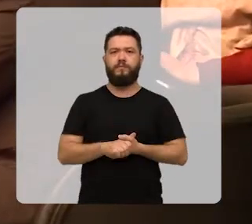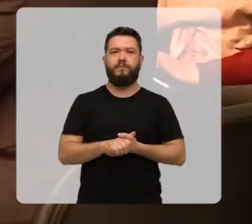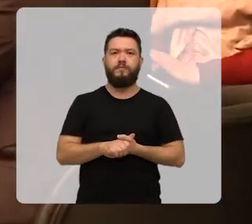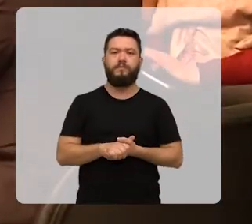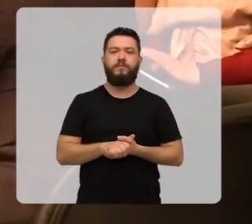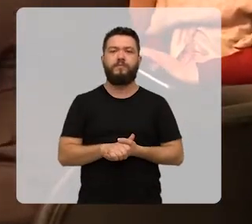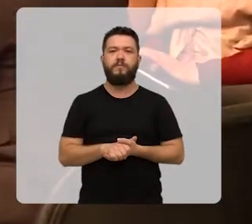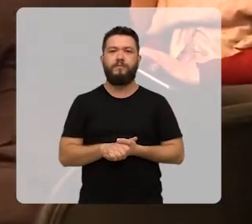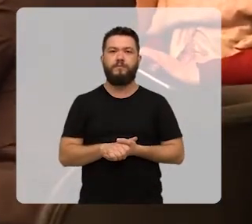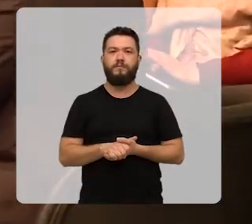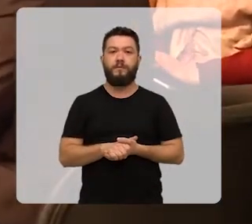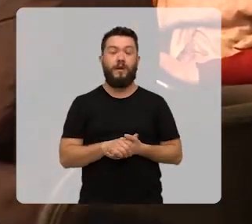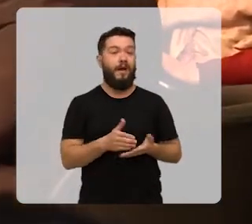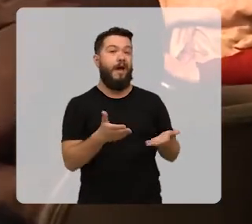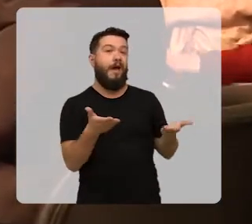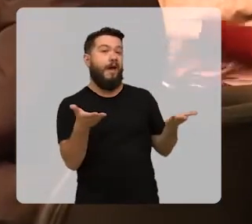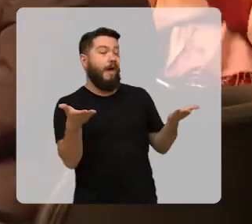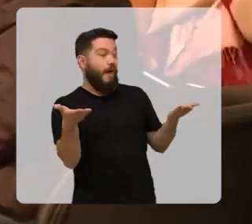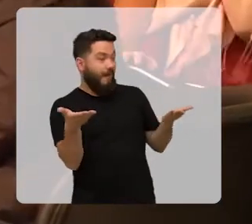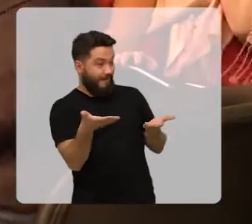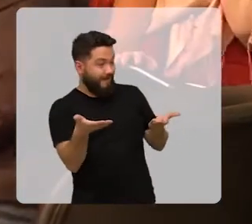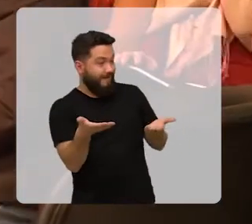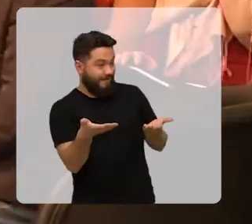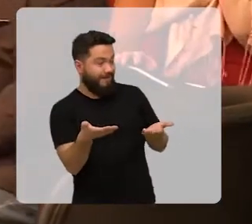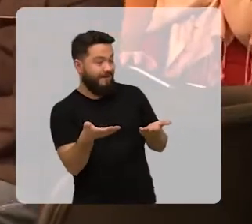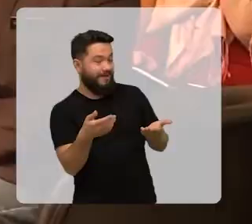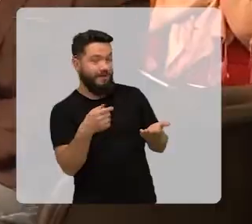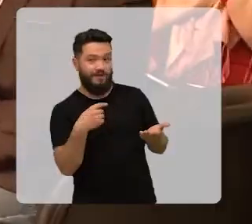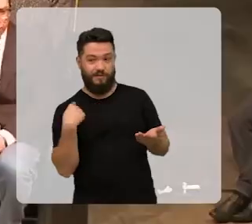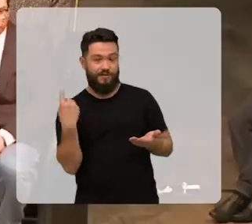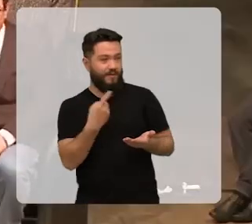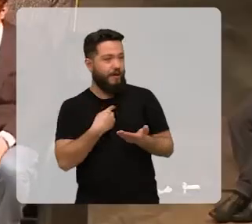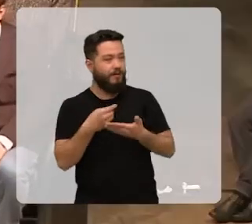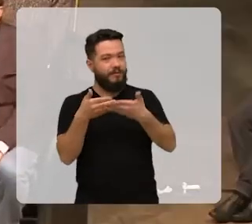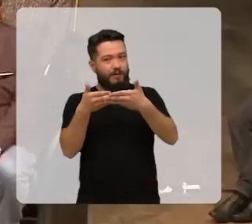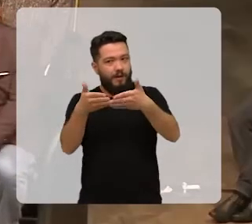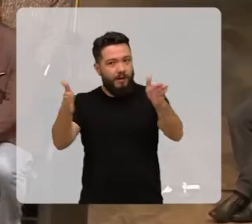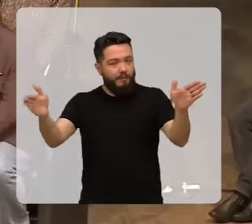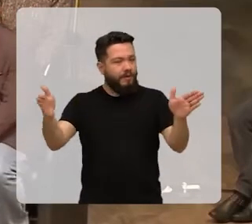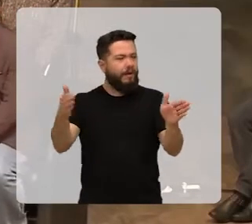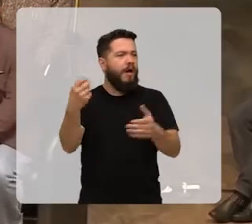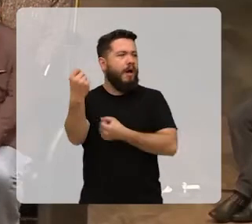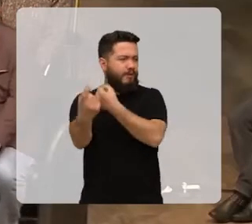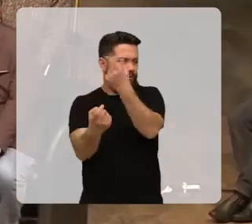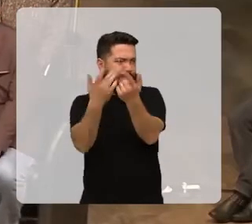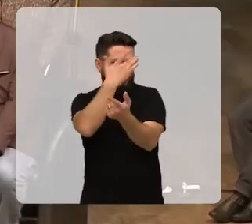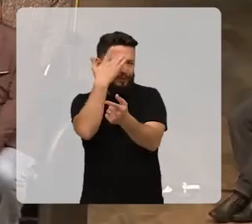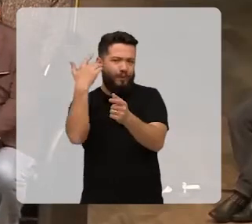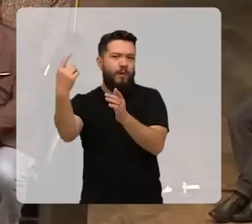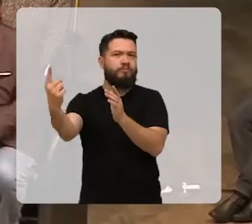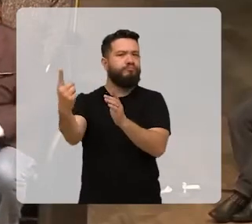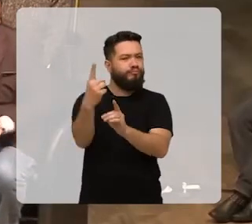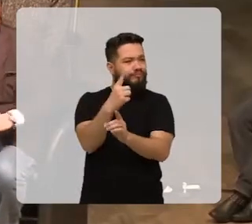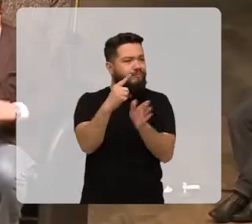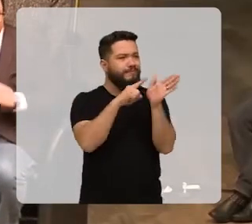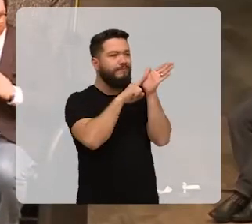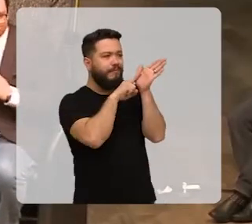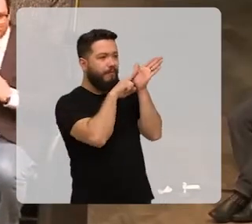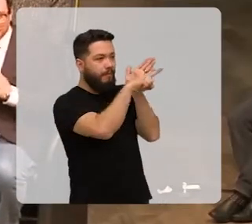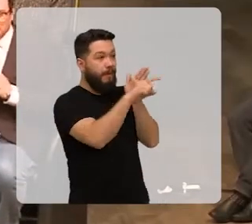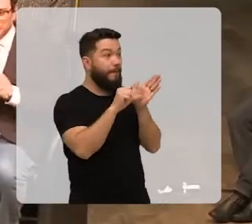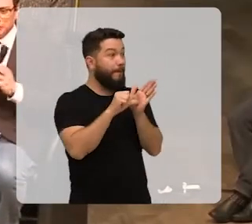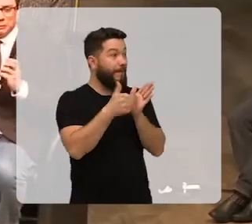na net nós vamos abrir para algumas questões e nós vamos para a primeira